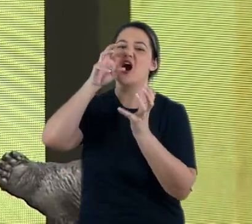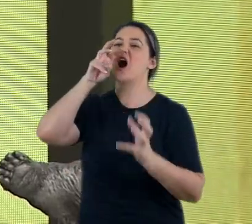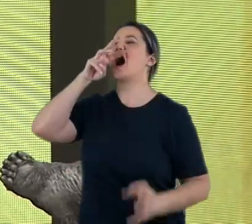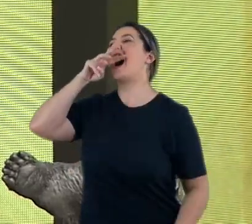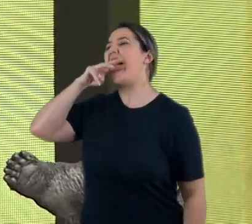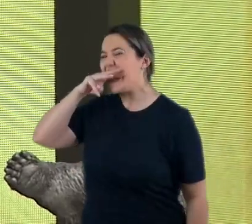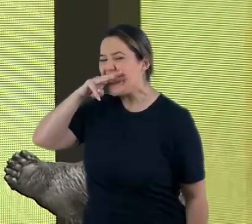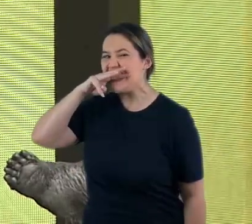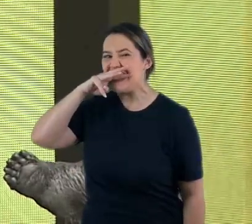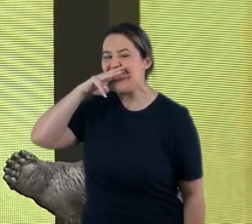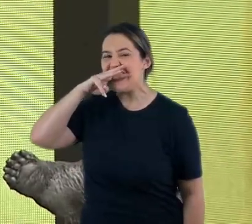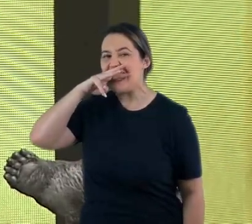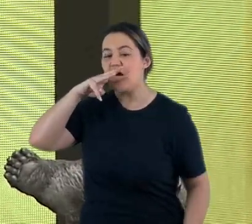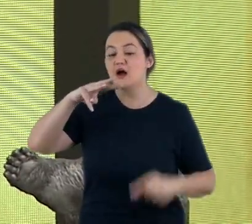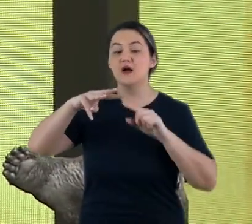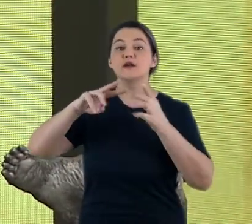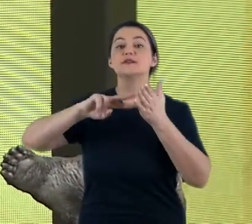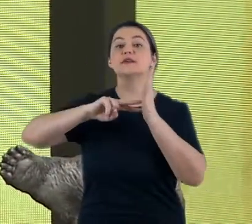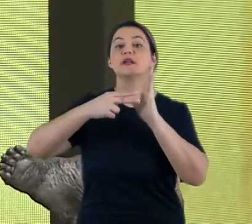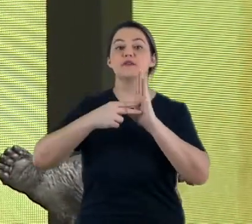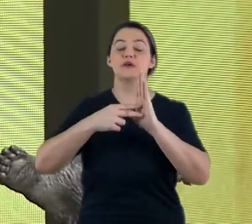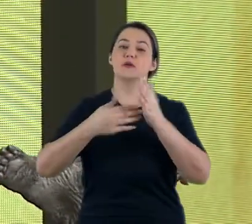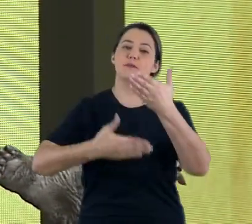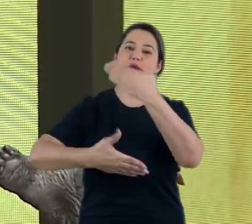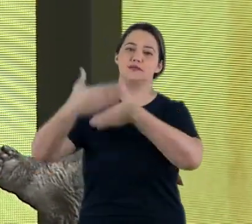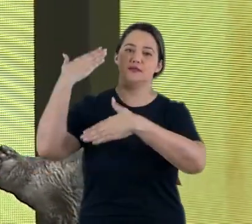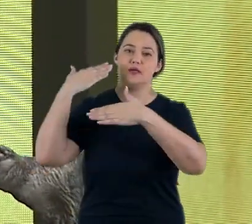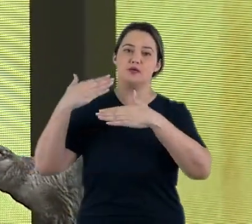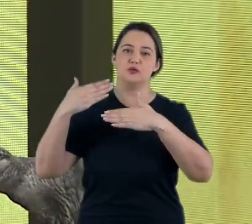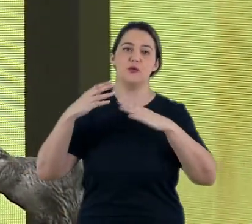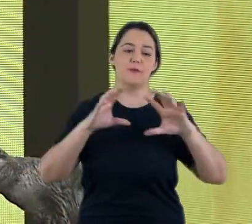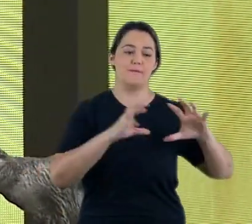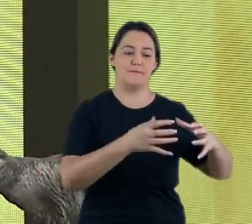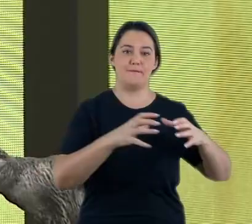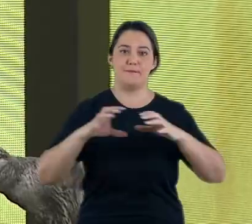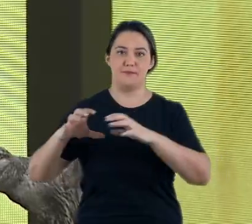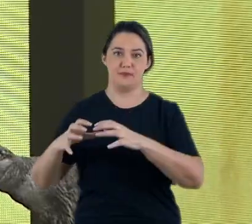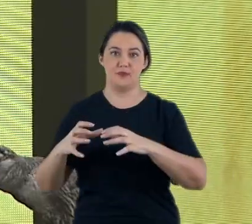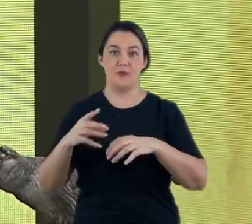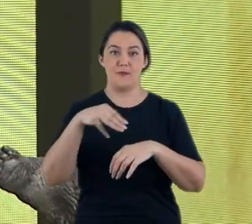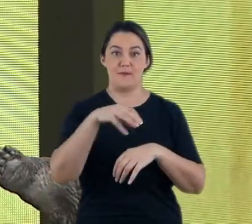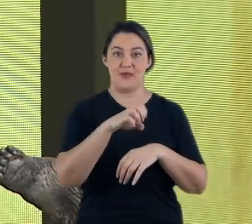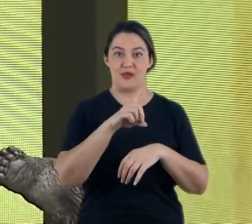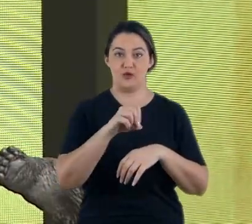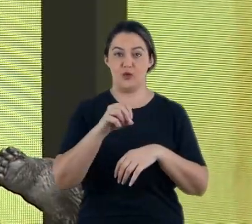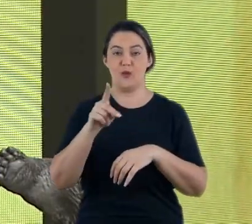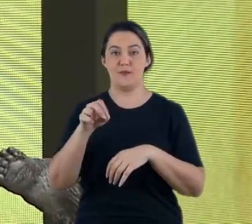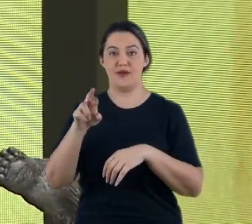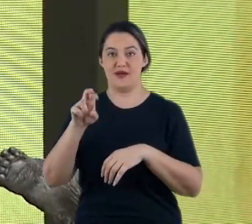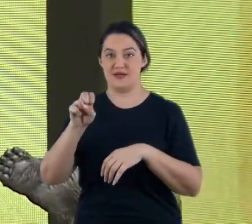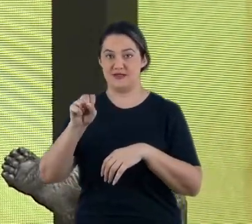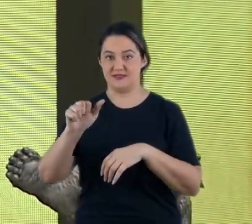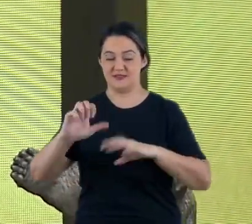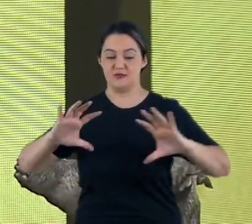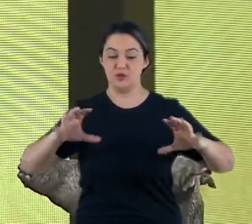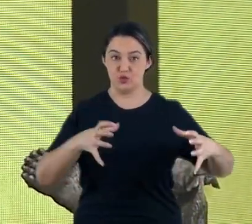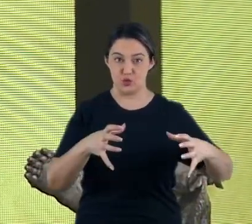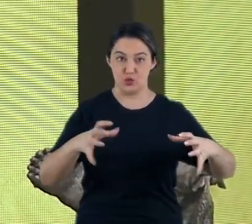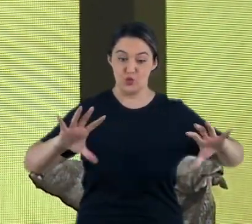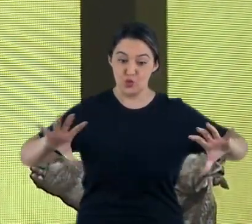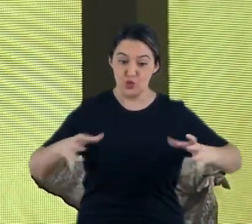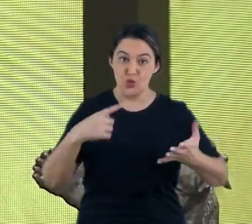dentes do urso. Isto significava que, na época de sua conquista sobre a Babilônia, aquele urso, ou melhor,